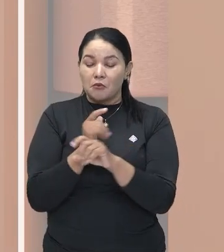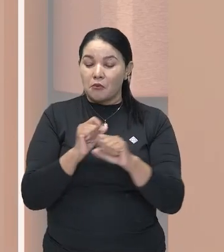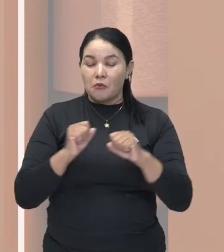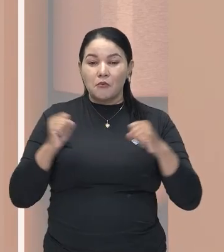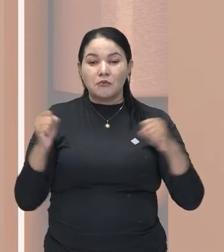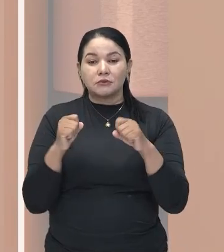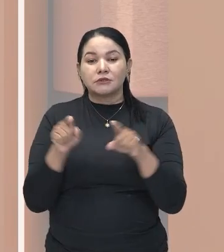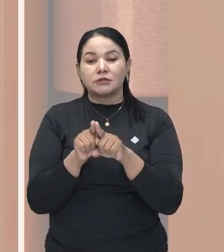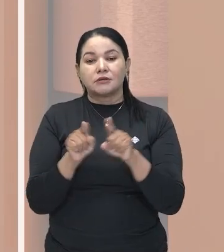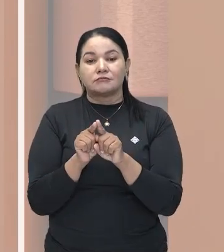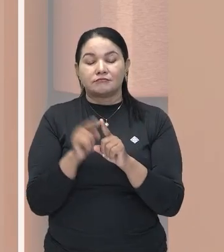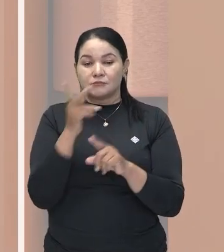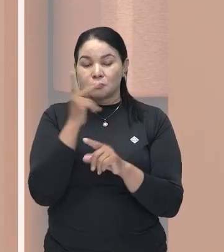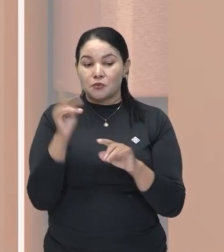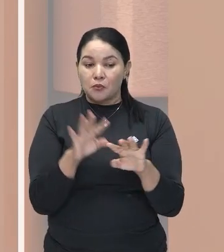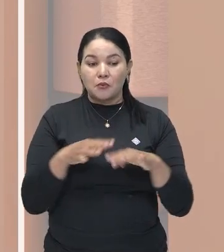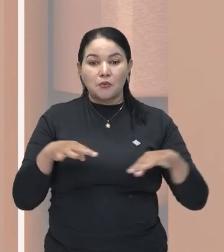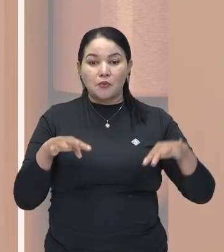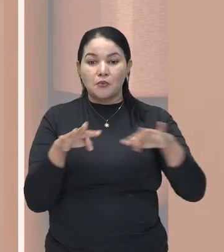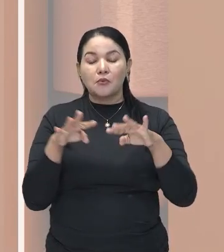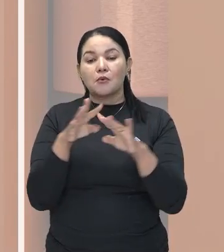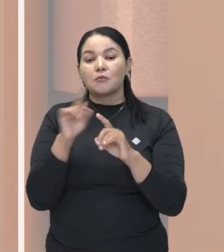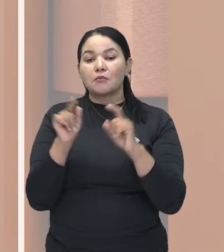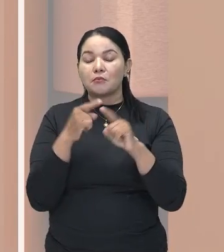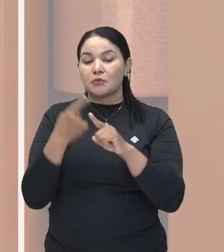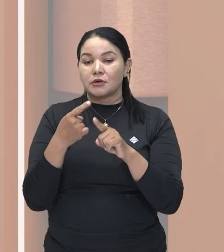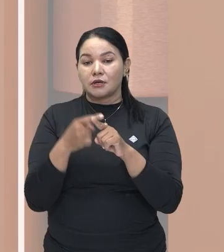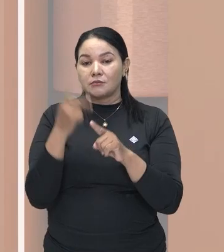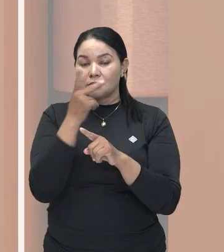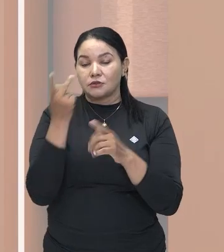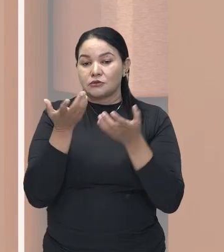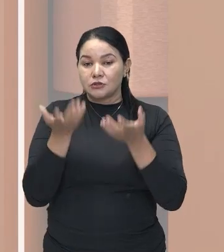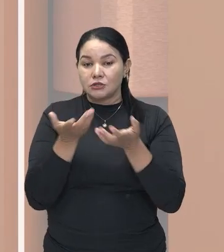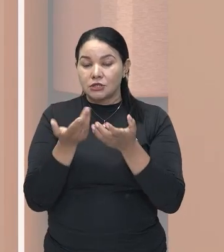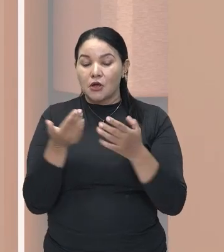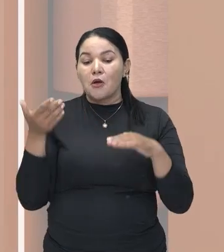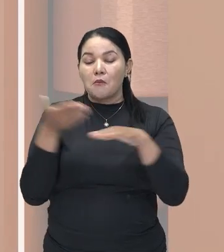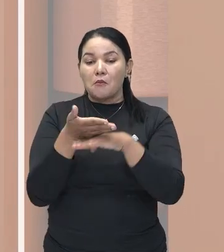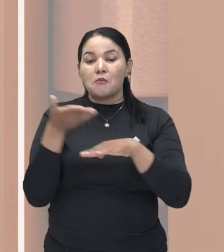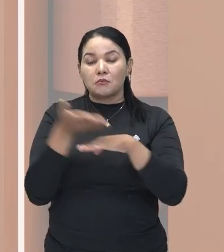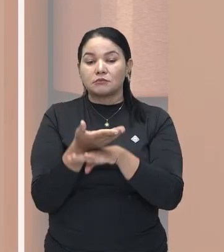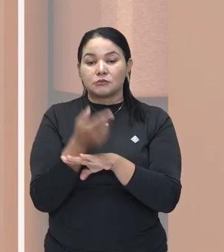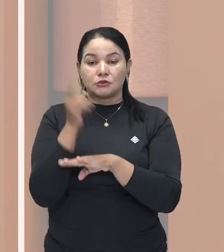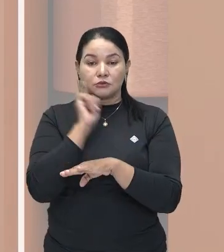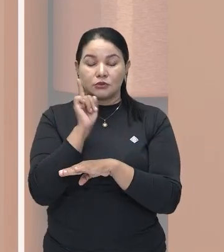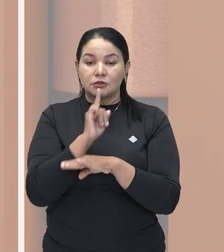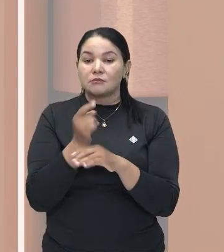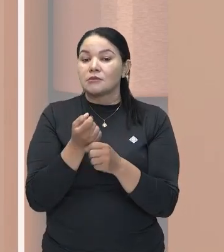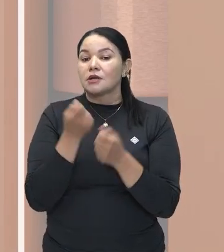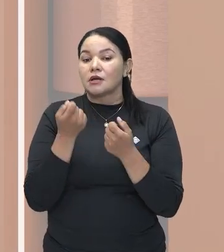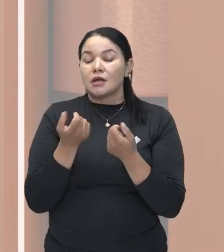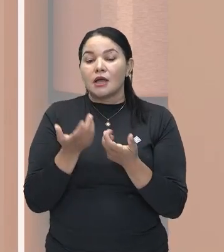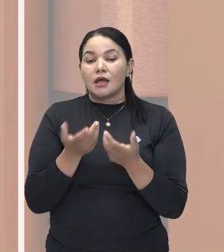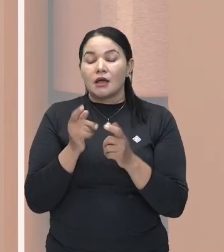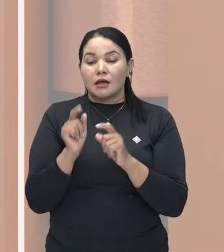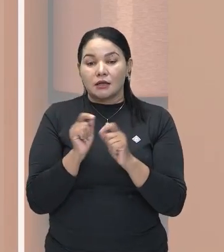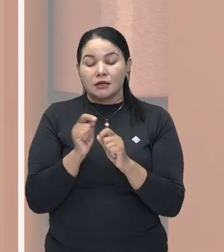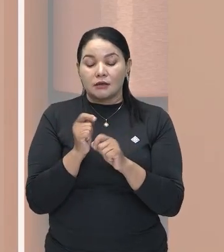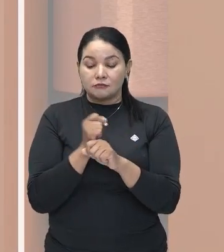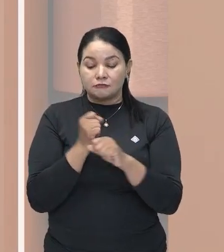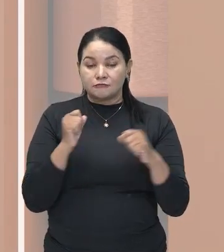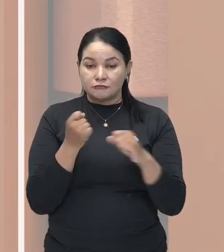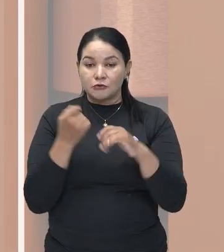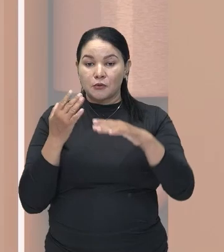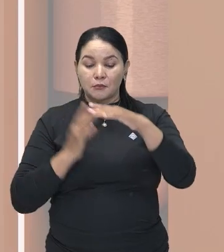chama muito a atenção. Então, muitas pessoas querem ir para os Estados Unidos, provocando o quê? O processo de